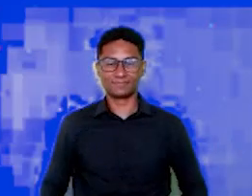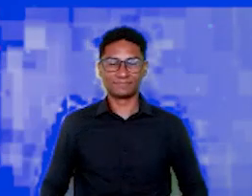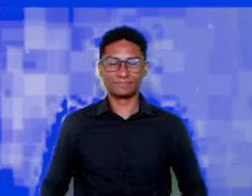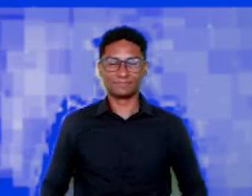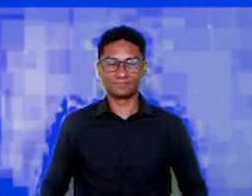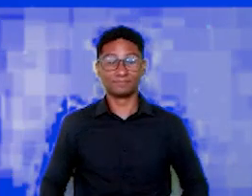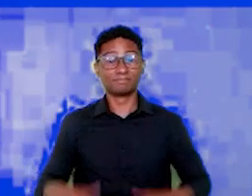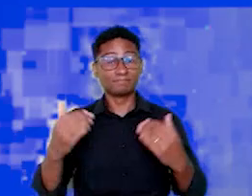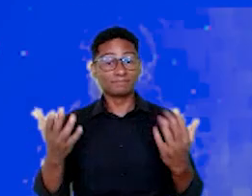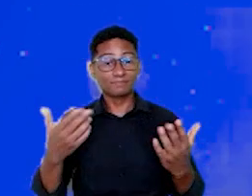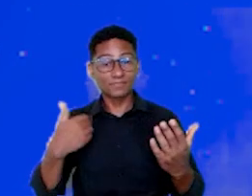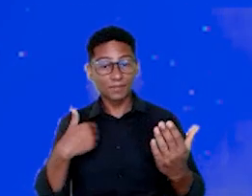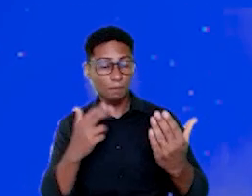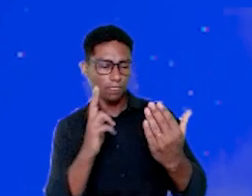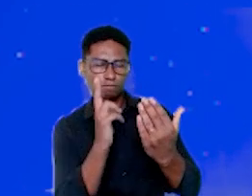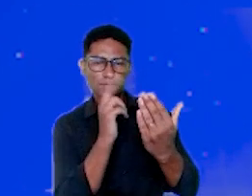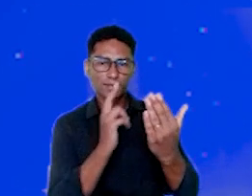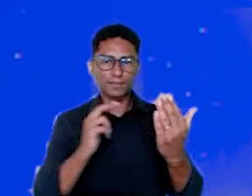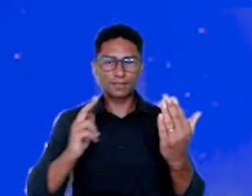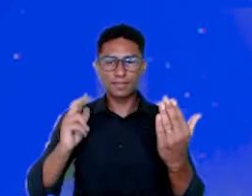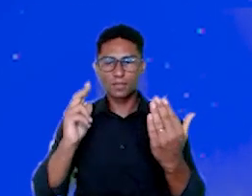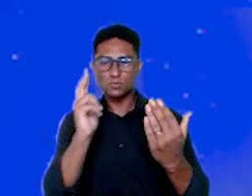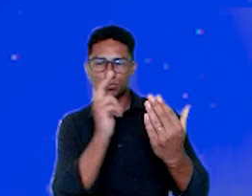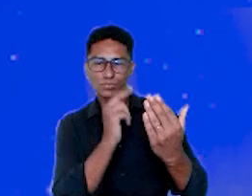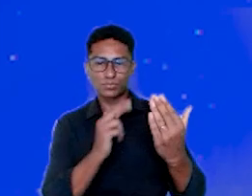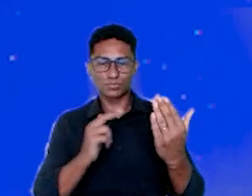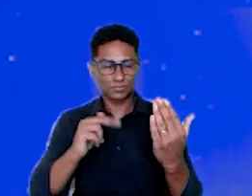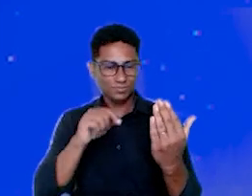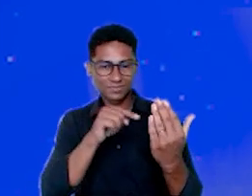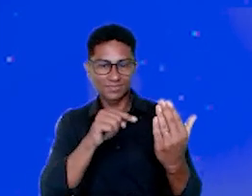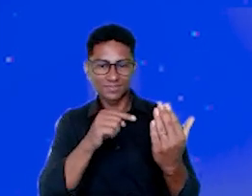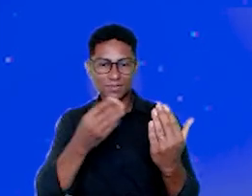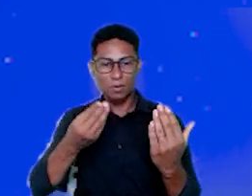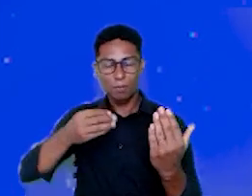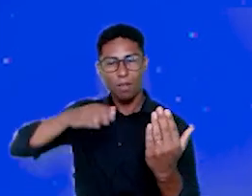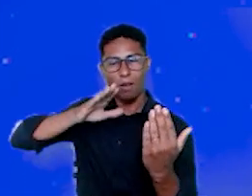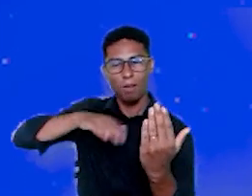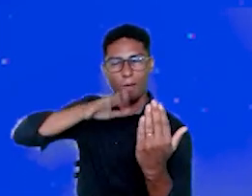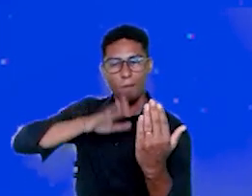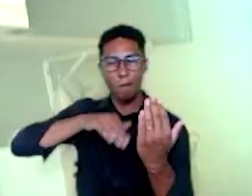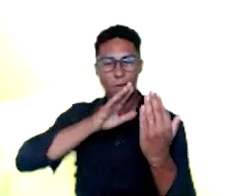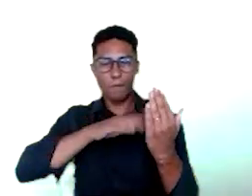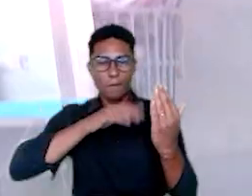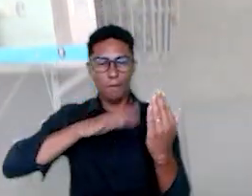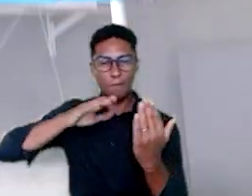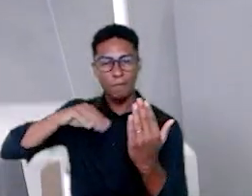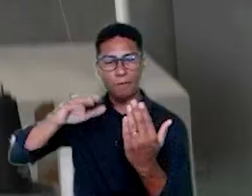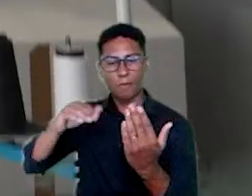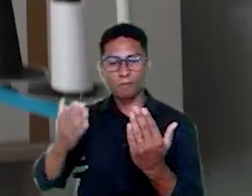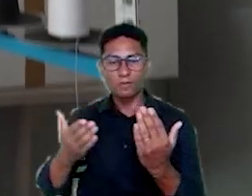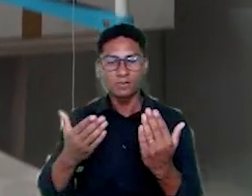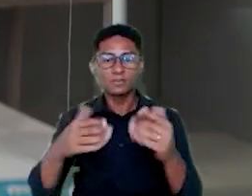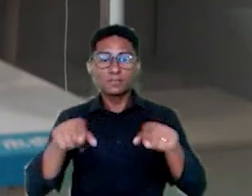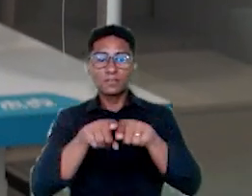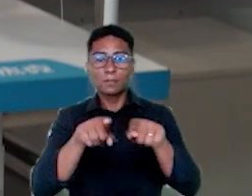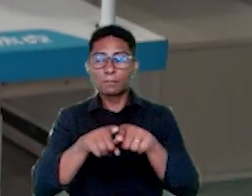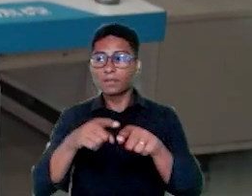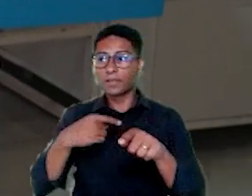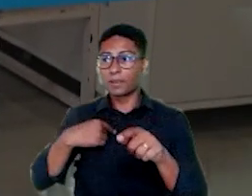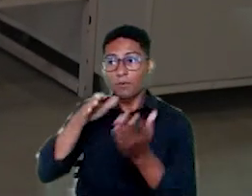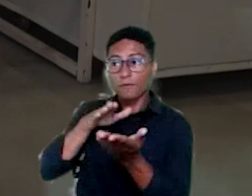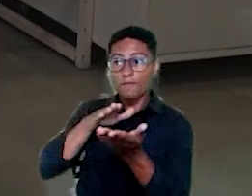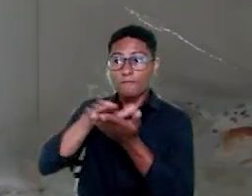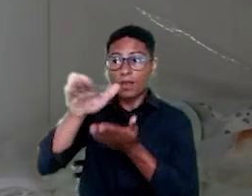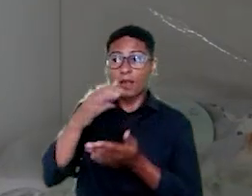Então eu desenho, né, as estampas em aquarela, eu crio o rapó, eu mando fabricar os tecidos, eu